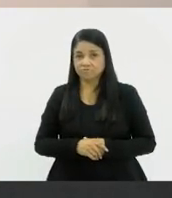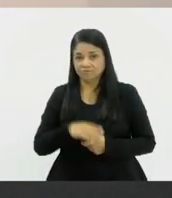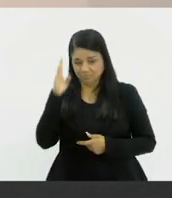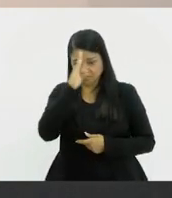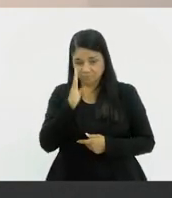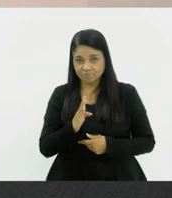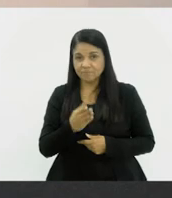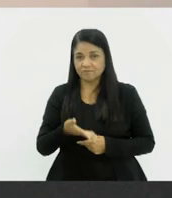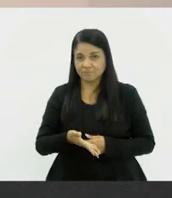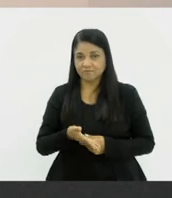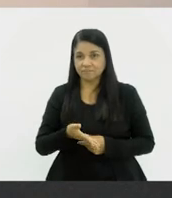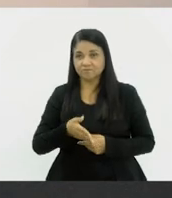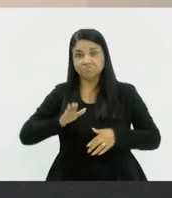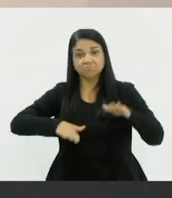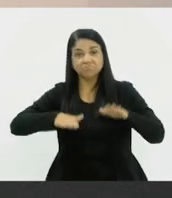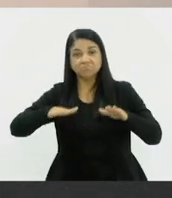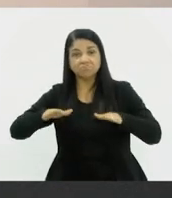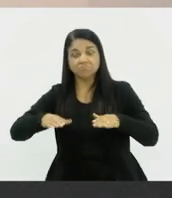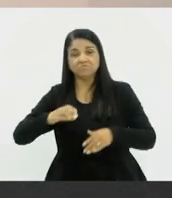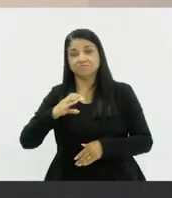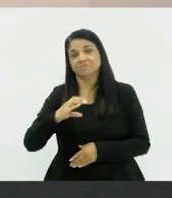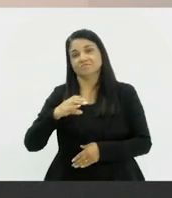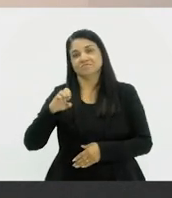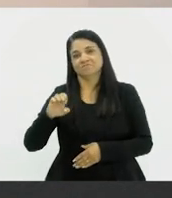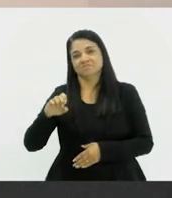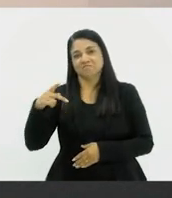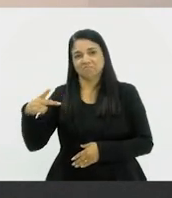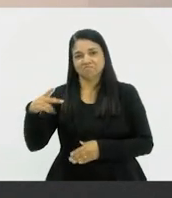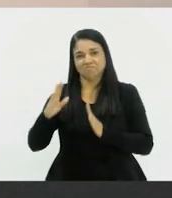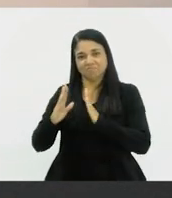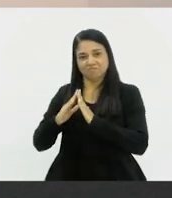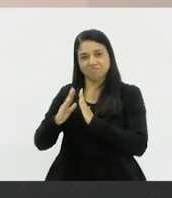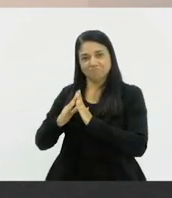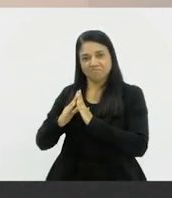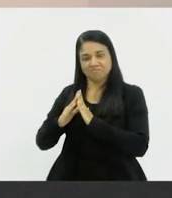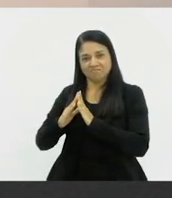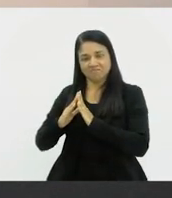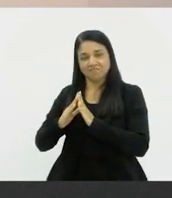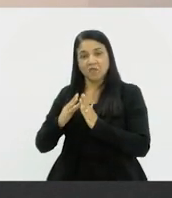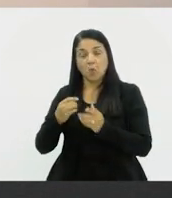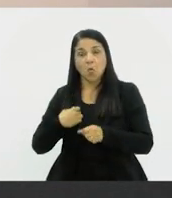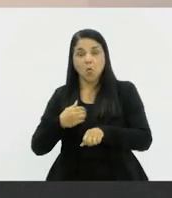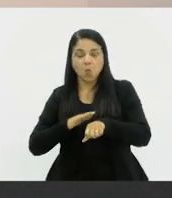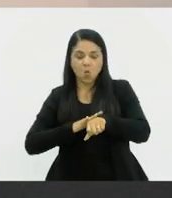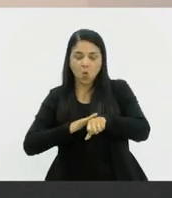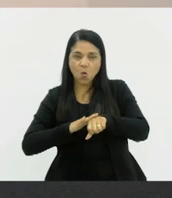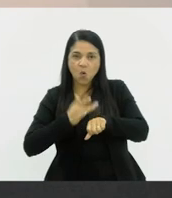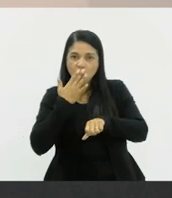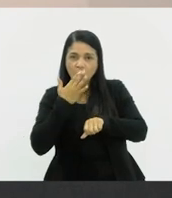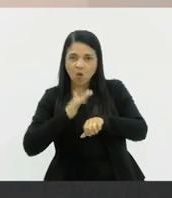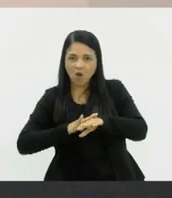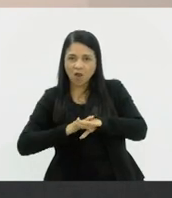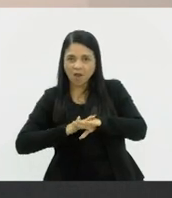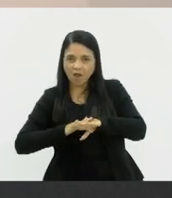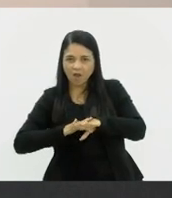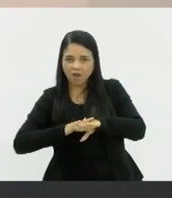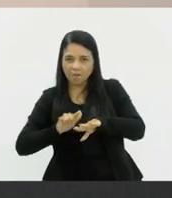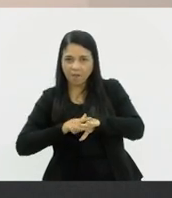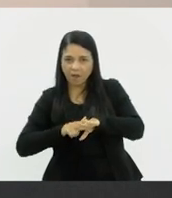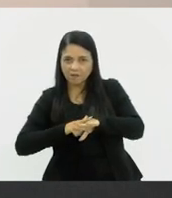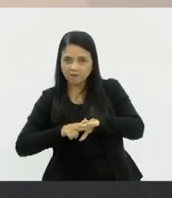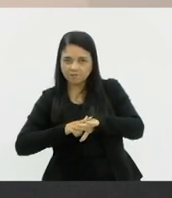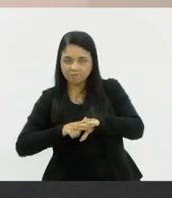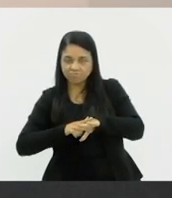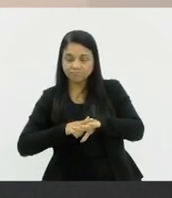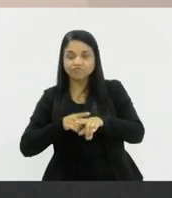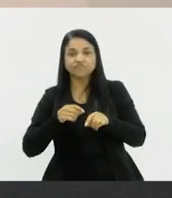Brasil dependendo do seu CEP dependendo da cor da sua pele né E isso tudo